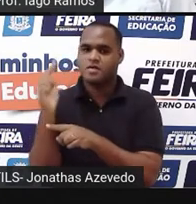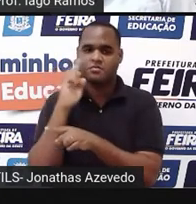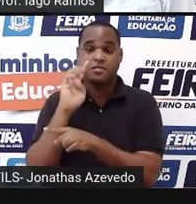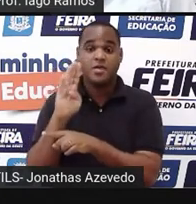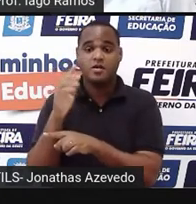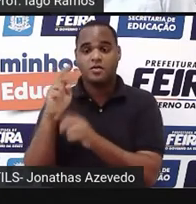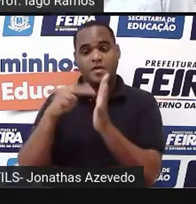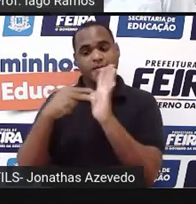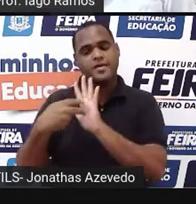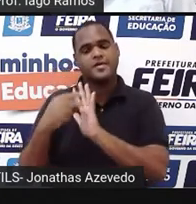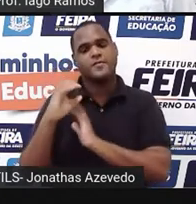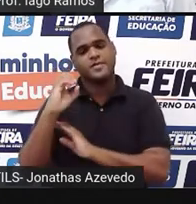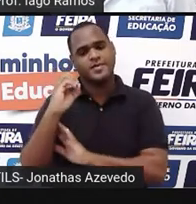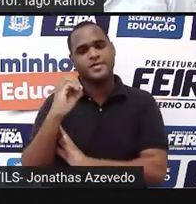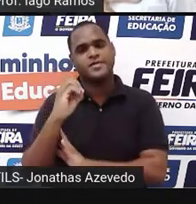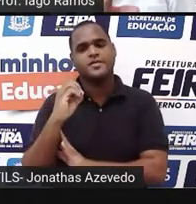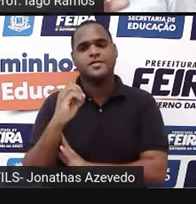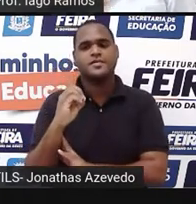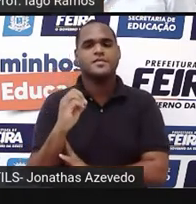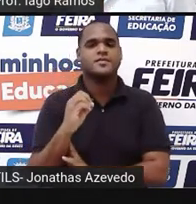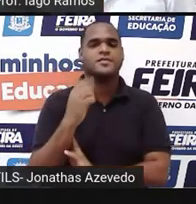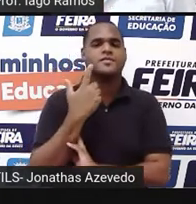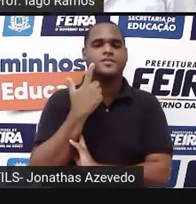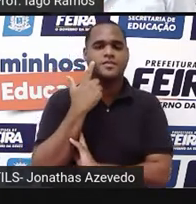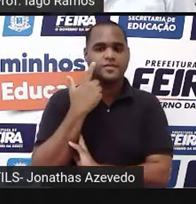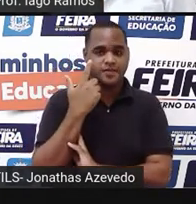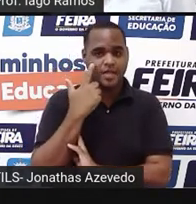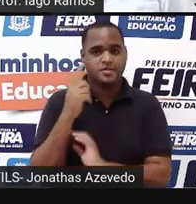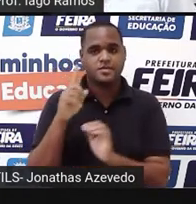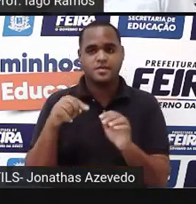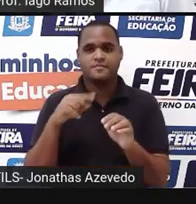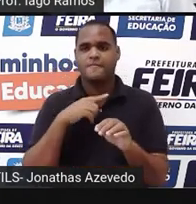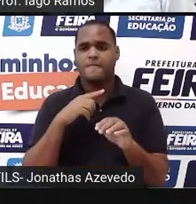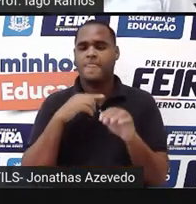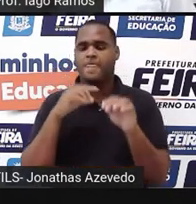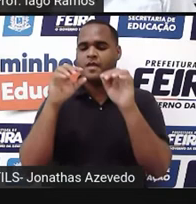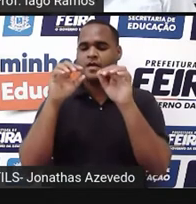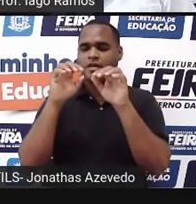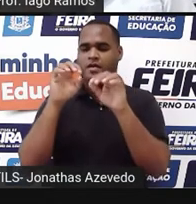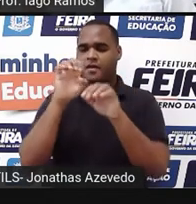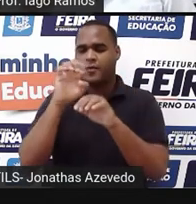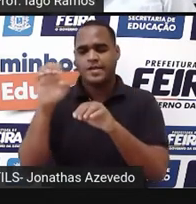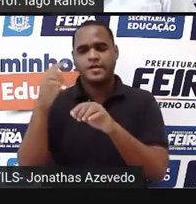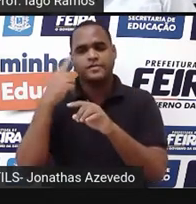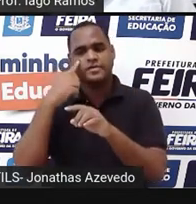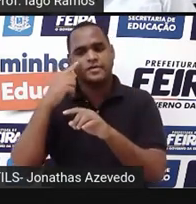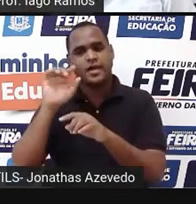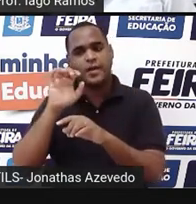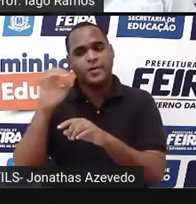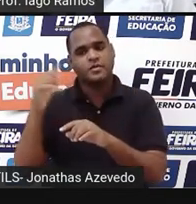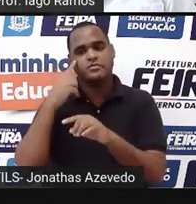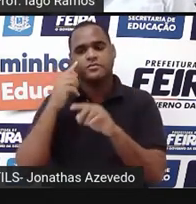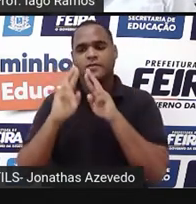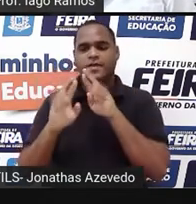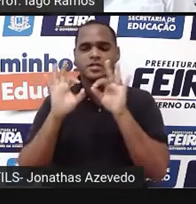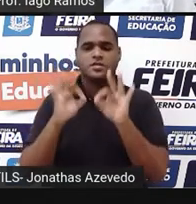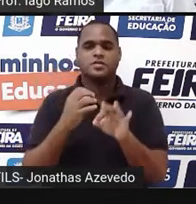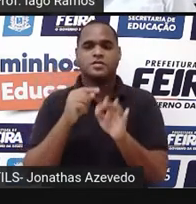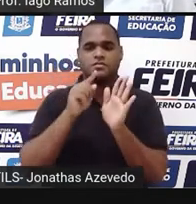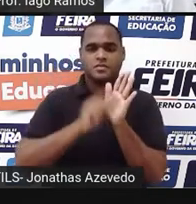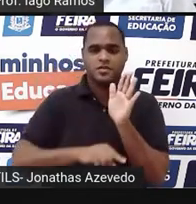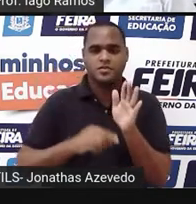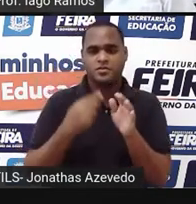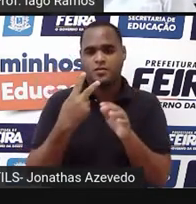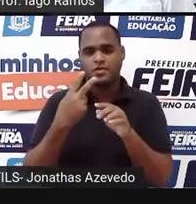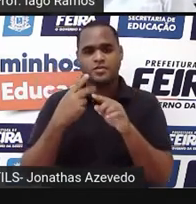tá? Então, veja que a gente tem uma equação ali, ó, encontrar as raízes da equação menos 2x